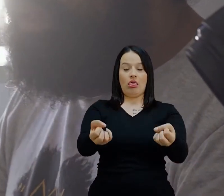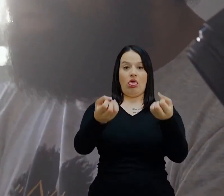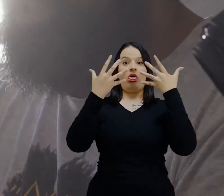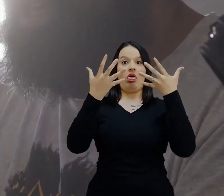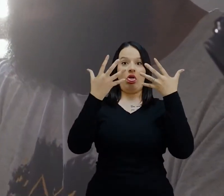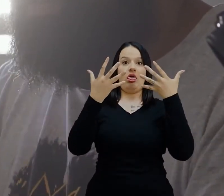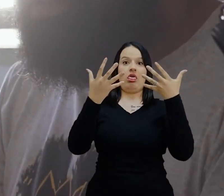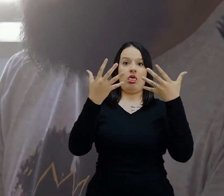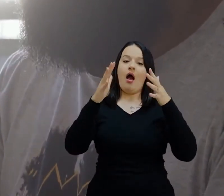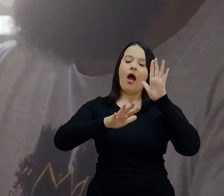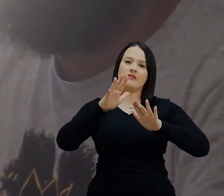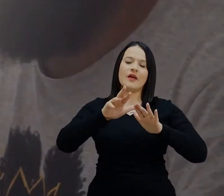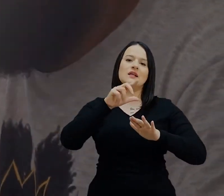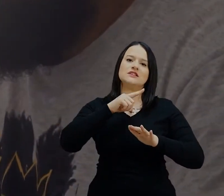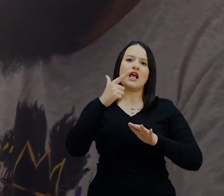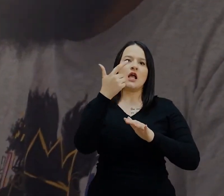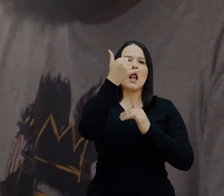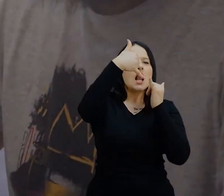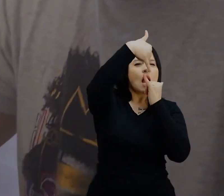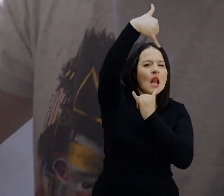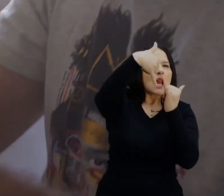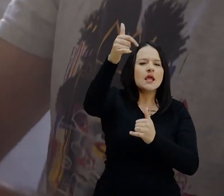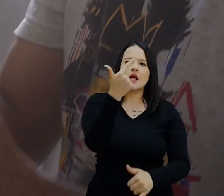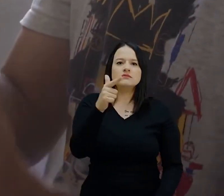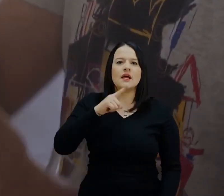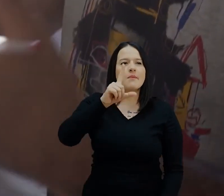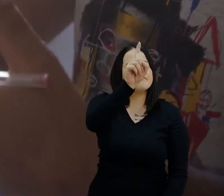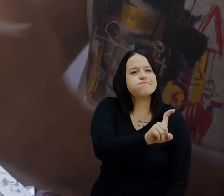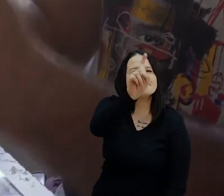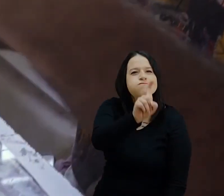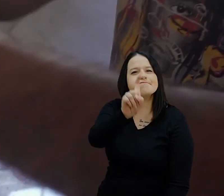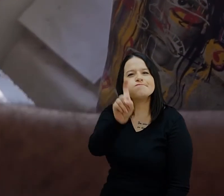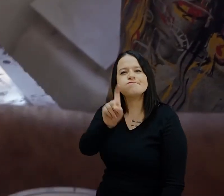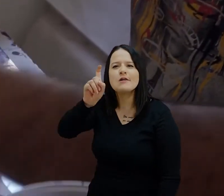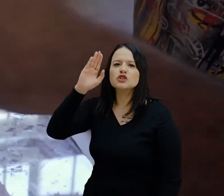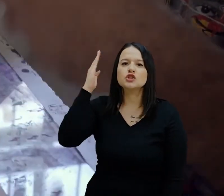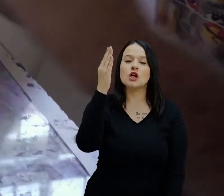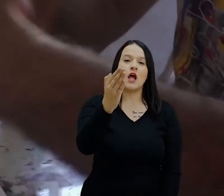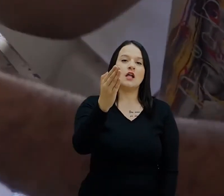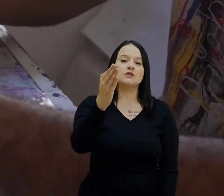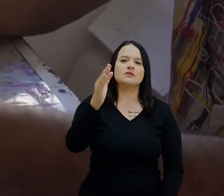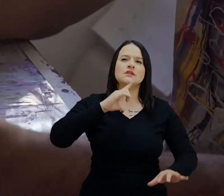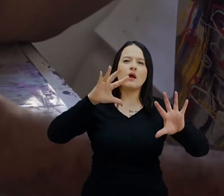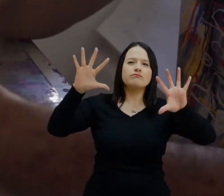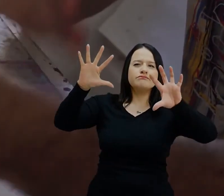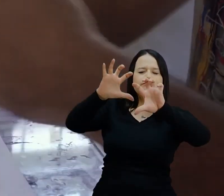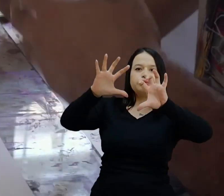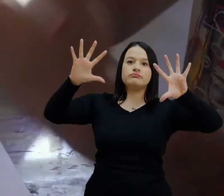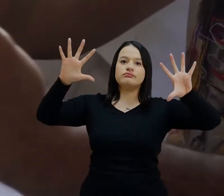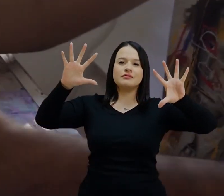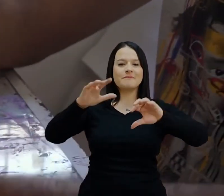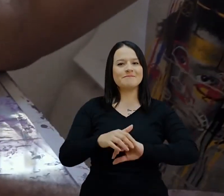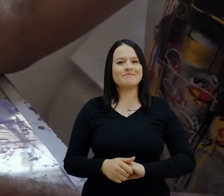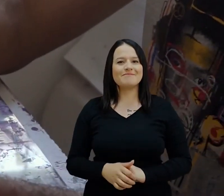uma ilusão de que o desenho estivesse saindo da parede. Normalmente não usa traço, né? Não usa, é só através do efeito de